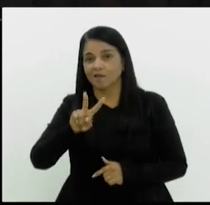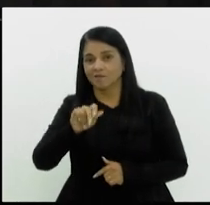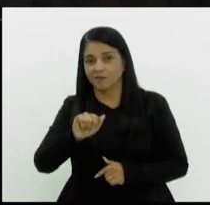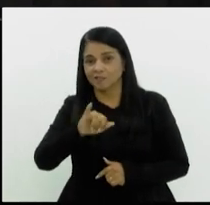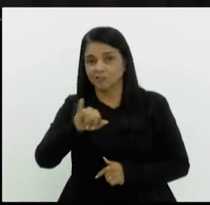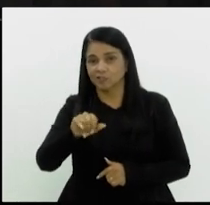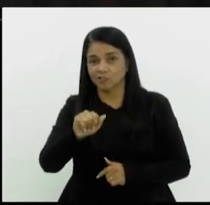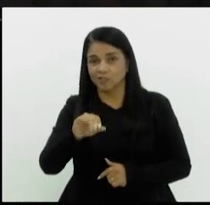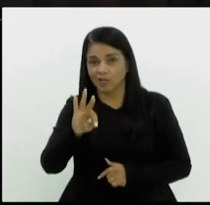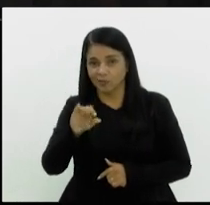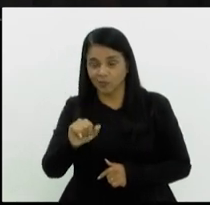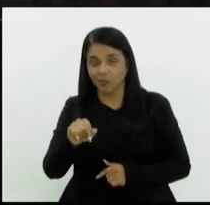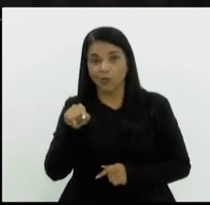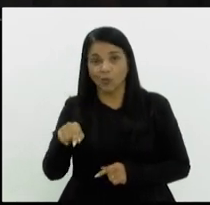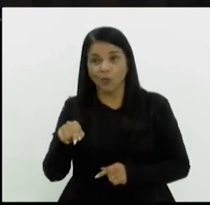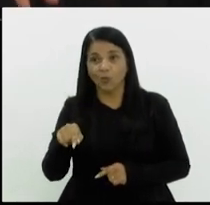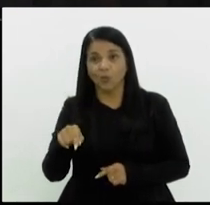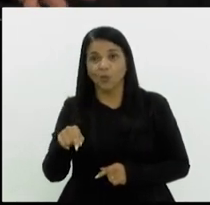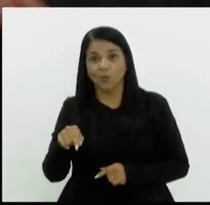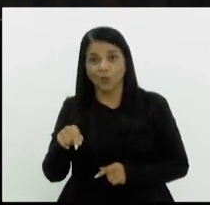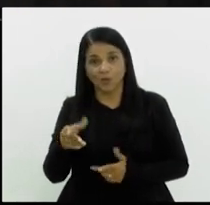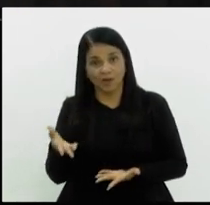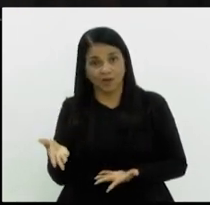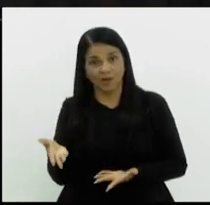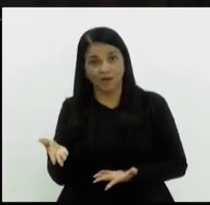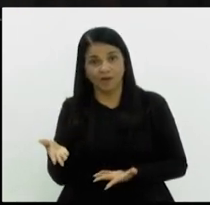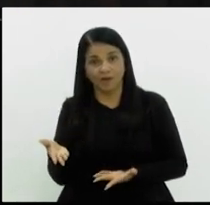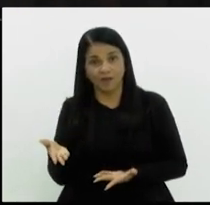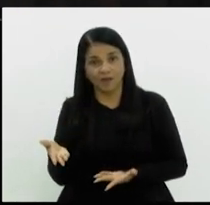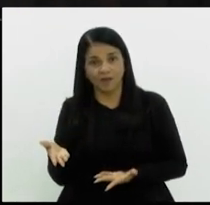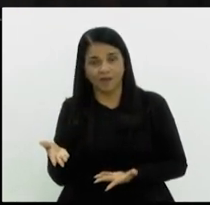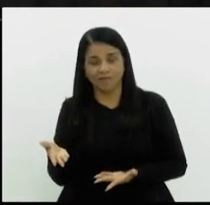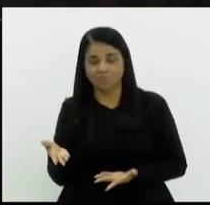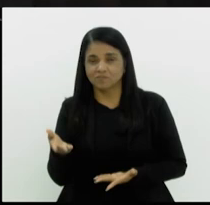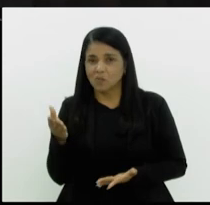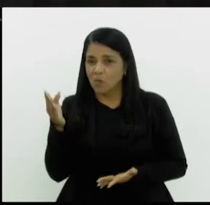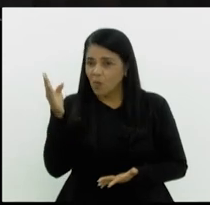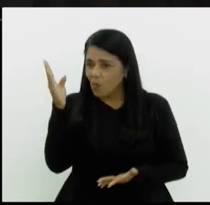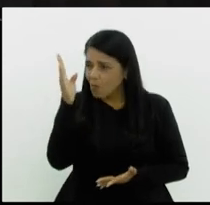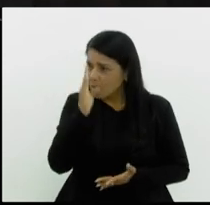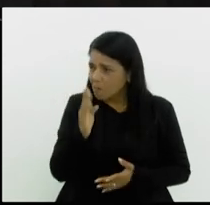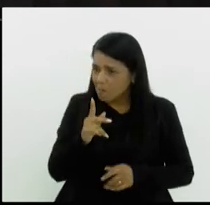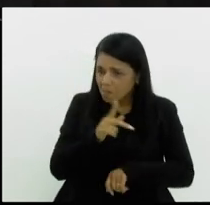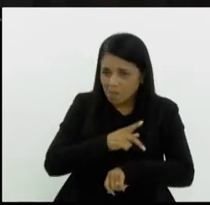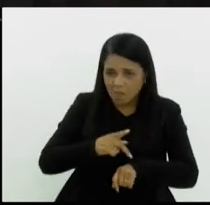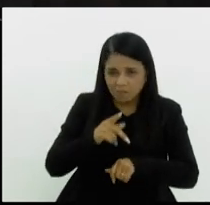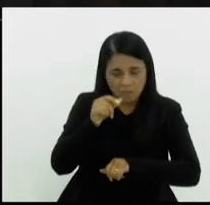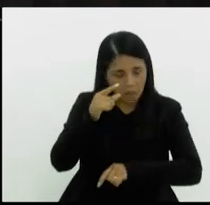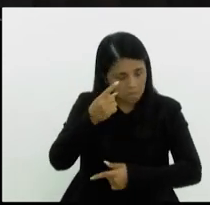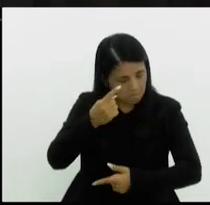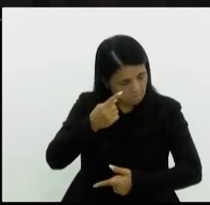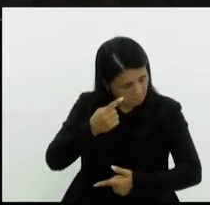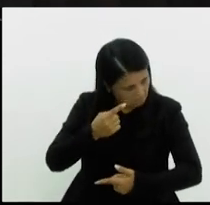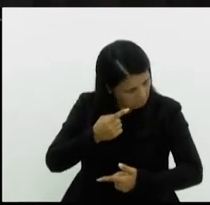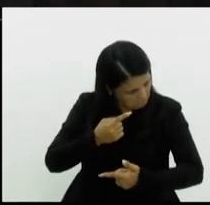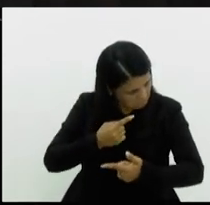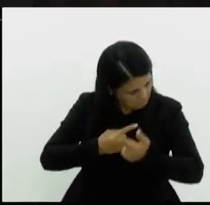corruptores. E ele ao lado dos caras. O Brasil está de cabeça para baixo, de ponta cabeça.